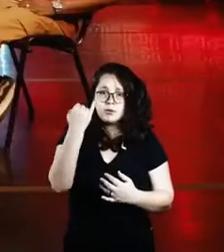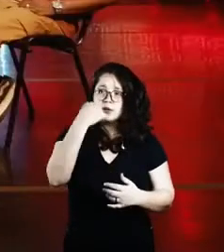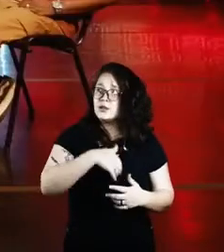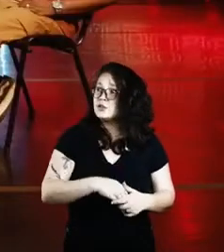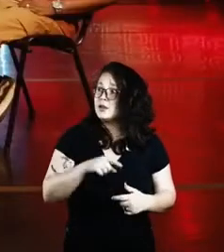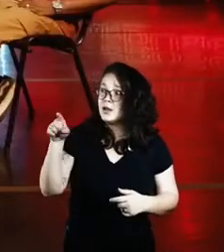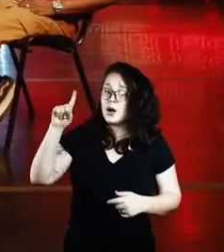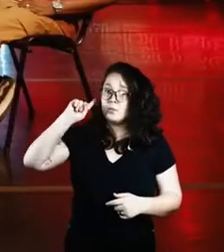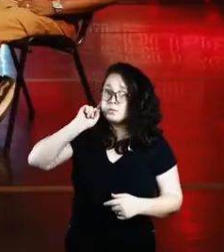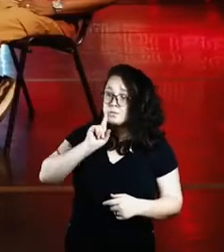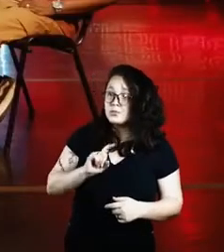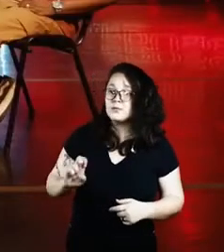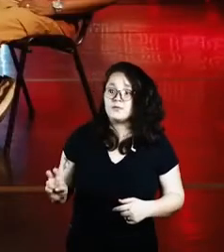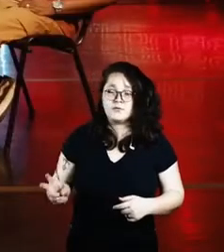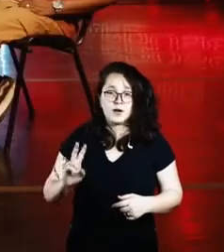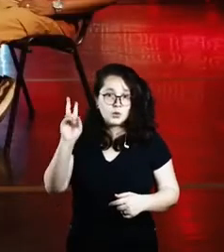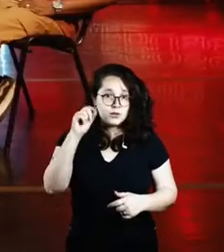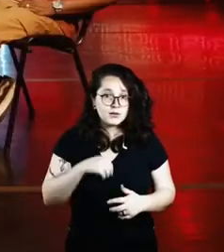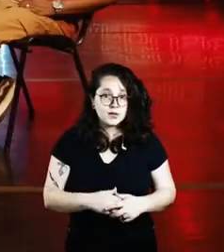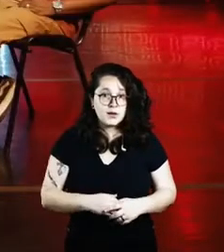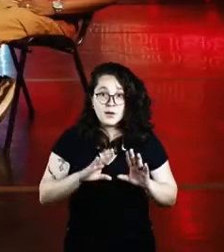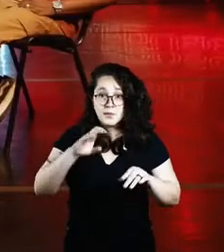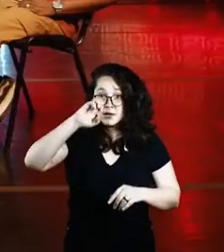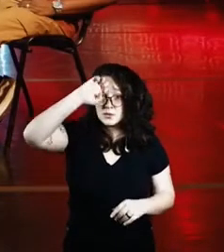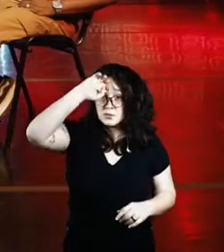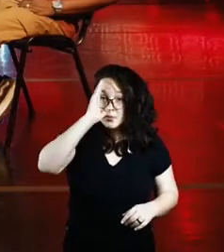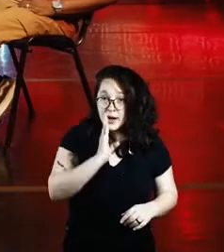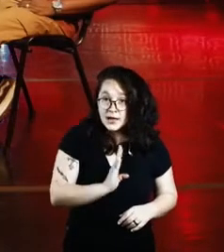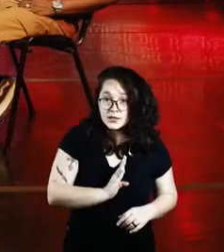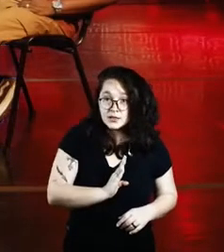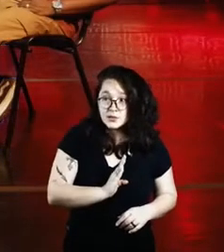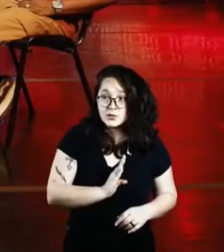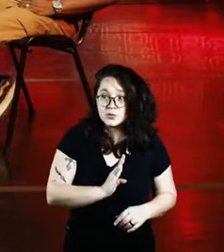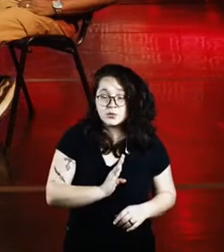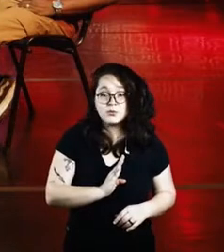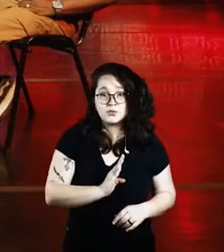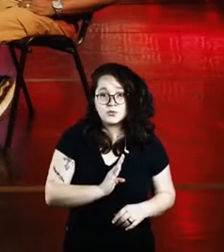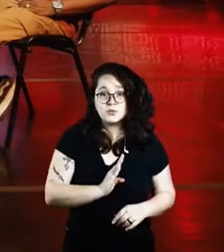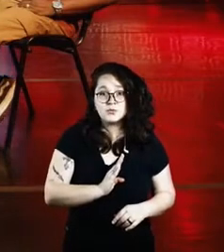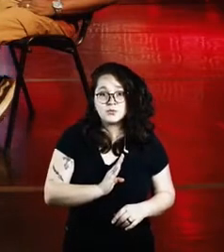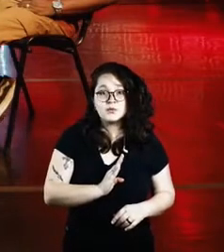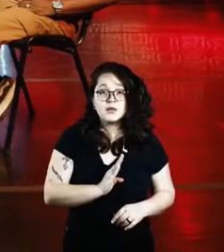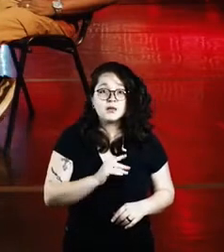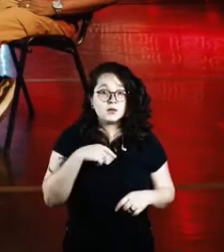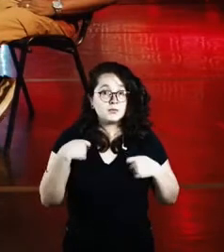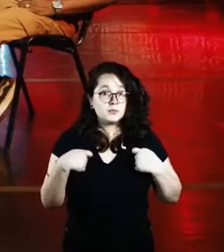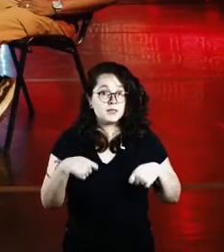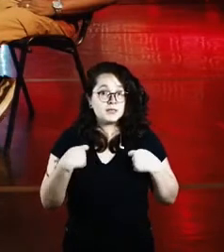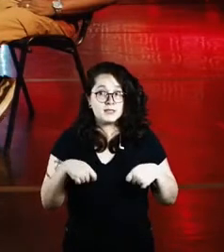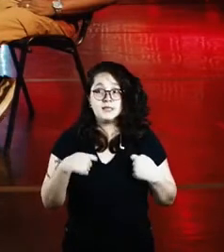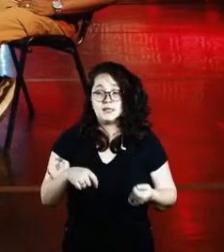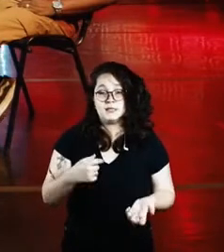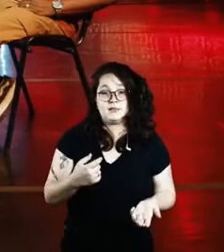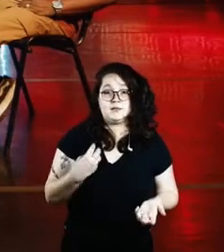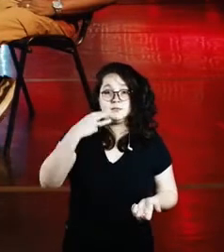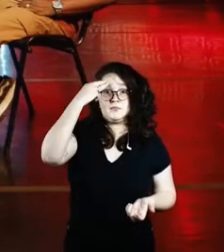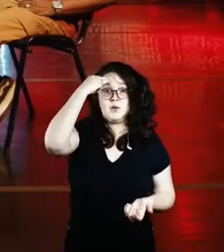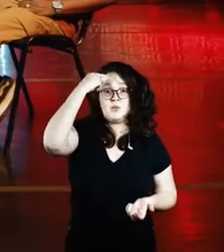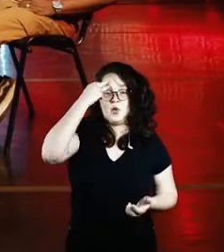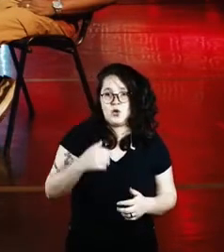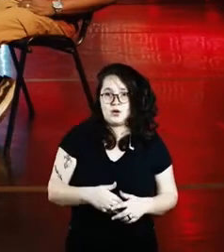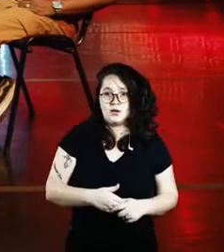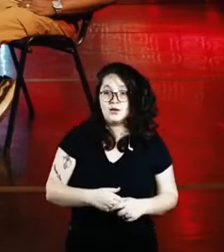muito o antes. Mas o Brasil não tem essa cultura memória, de... A gente precisa, memória, entendeu? Né? Não tem memória. Precisa, o Brasil não